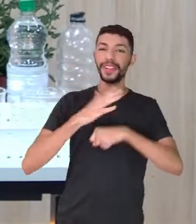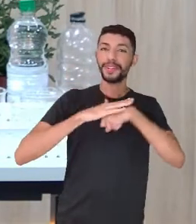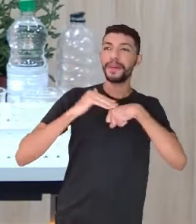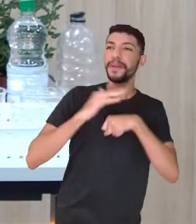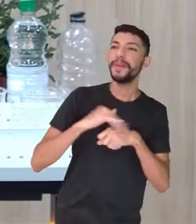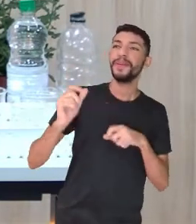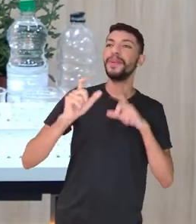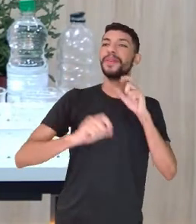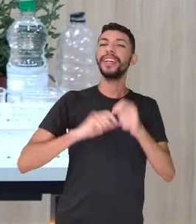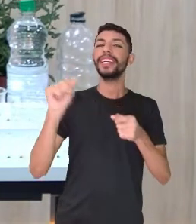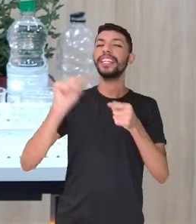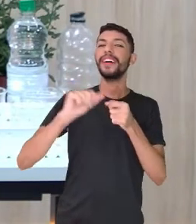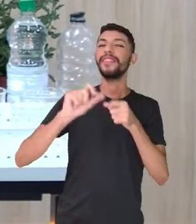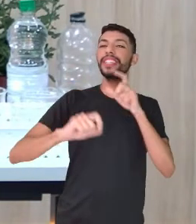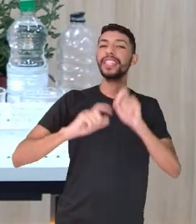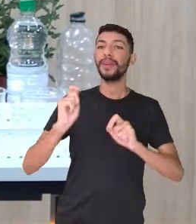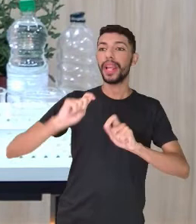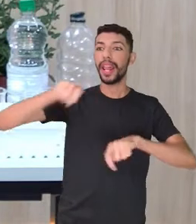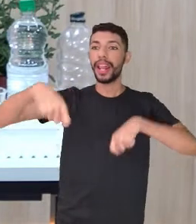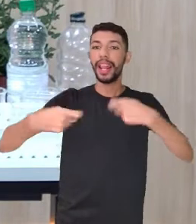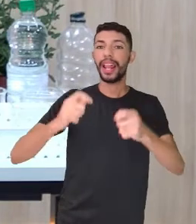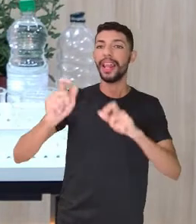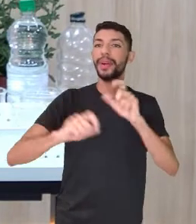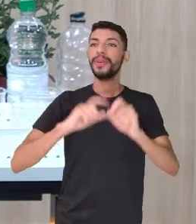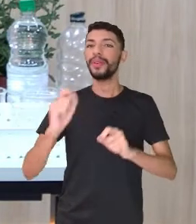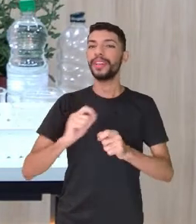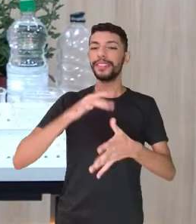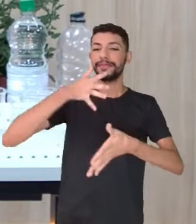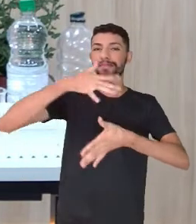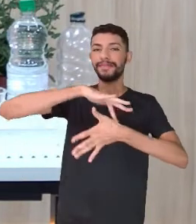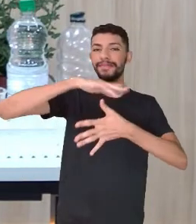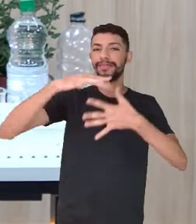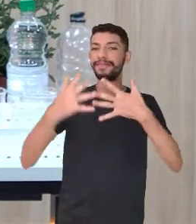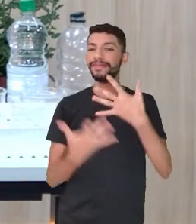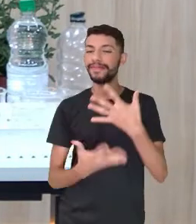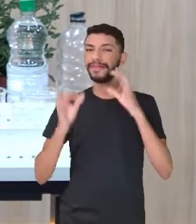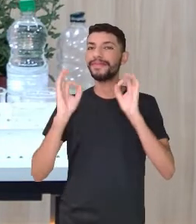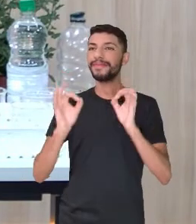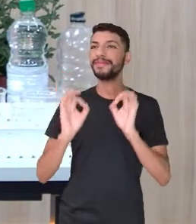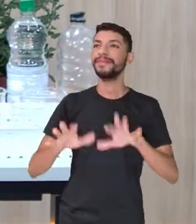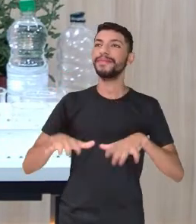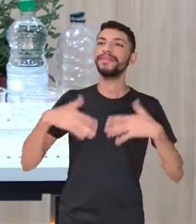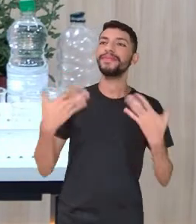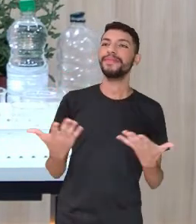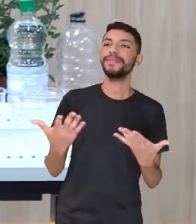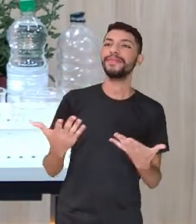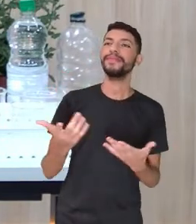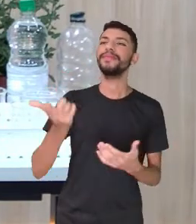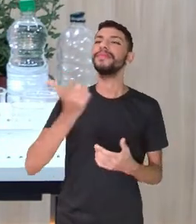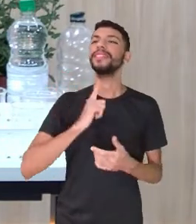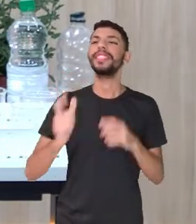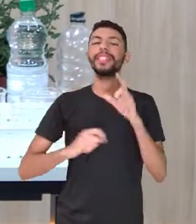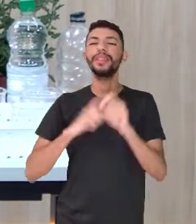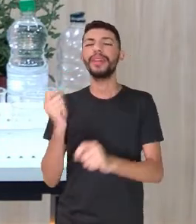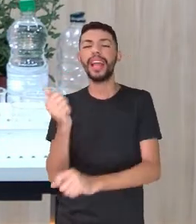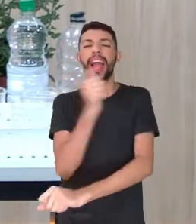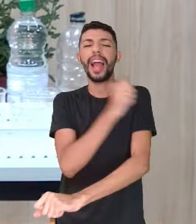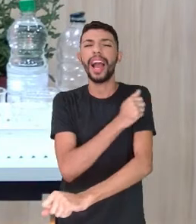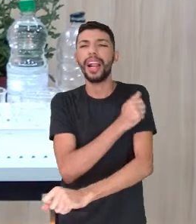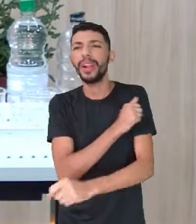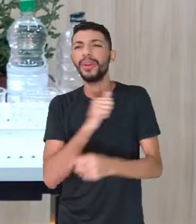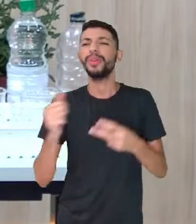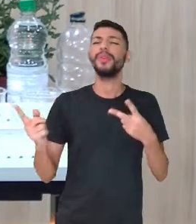fazendo toda essa questão aí dos sinais. A língua brasileira de sinais, gente, Libra. Então aí se tem aluno, né, se